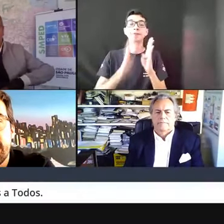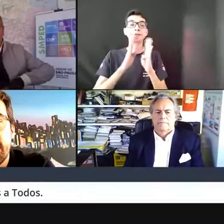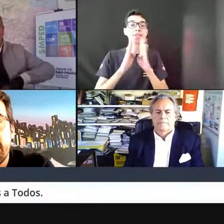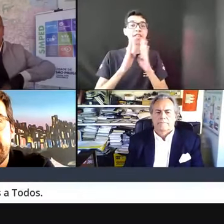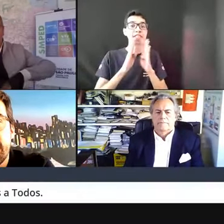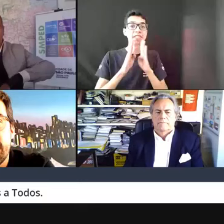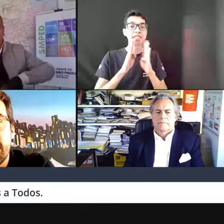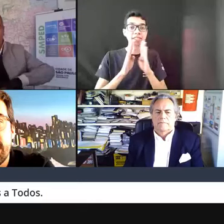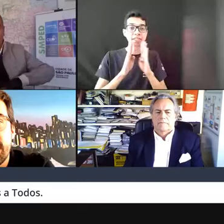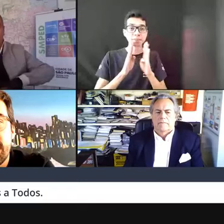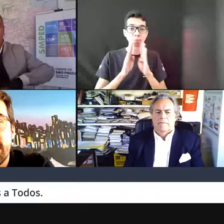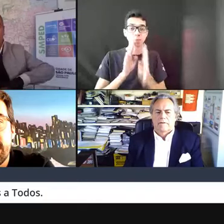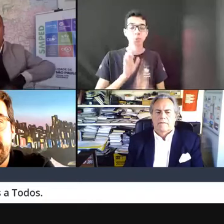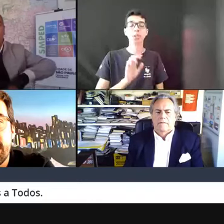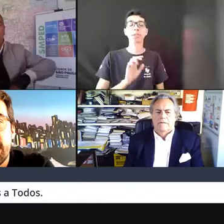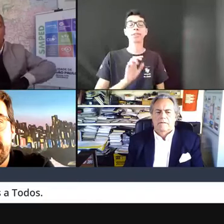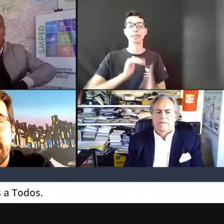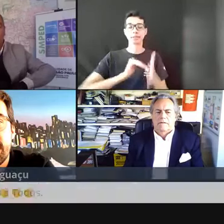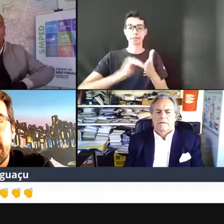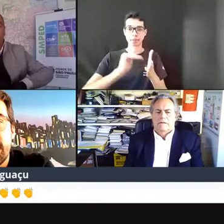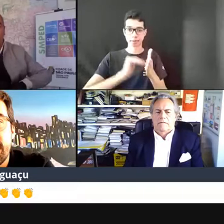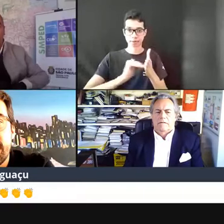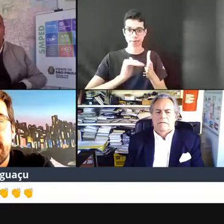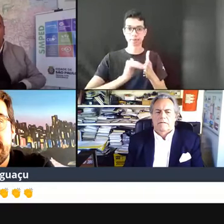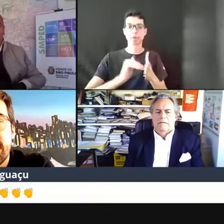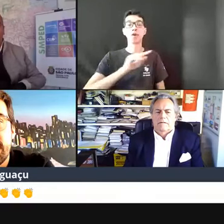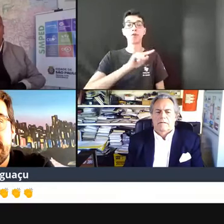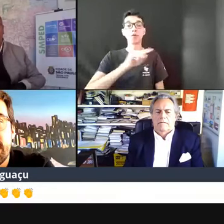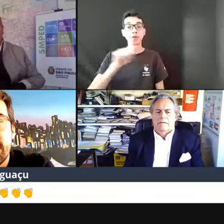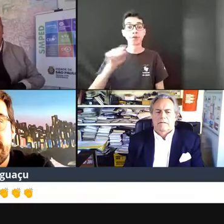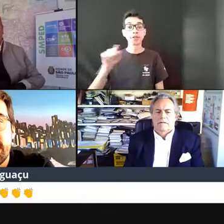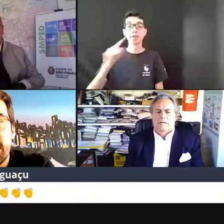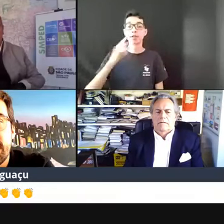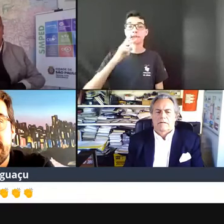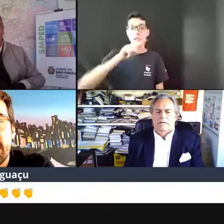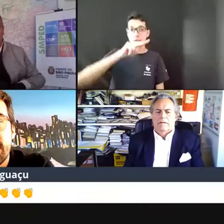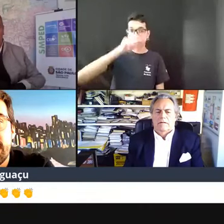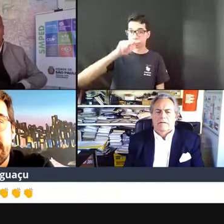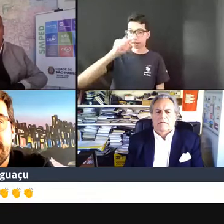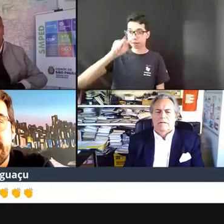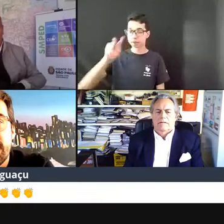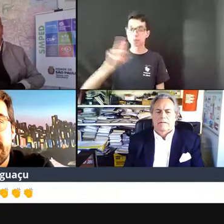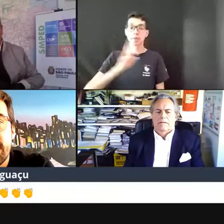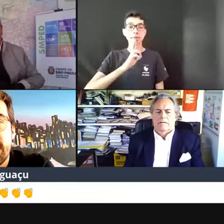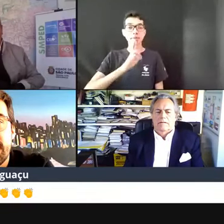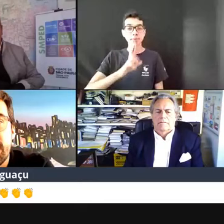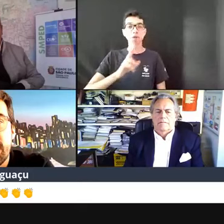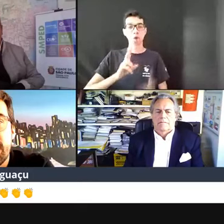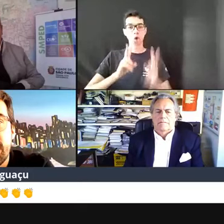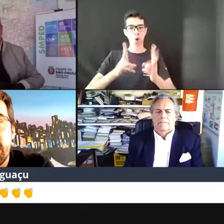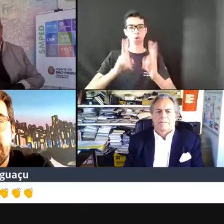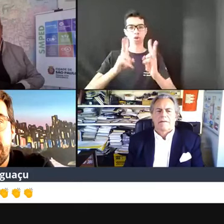vejam as respostas, as intervenções e continuem essa conversa com as pessoas por lá.